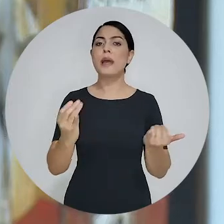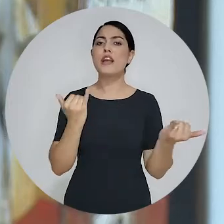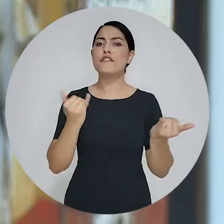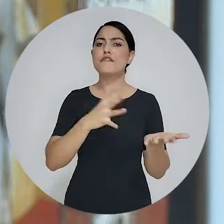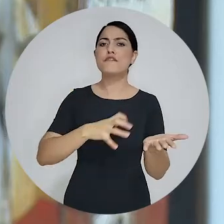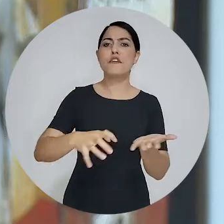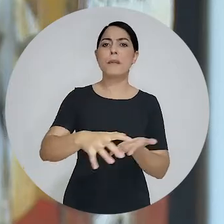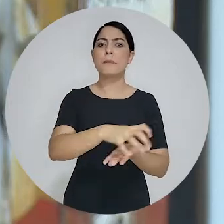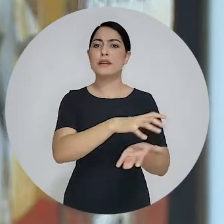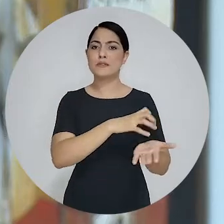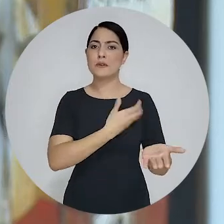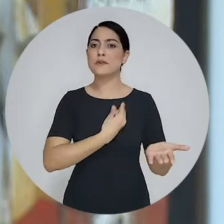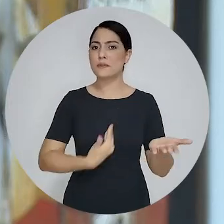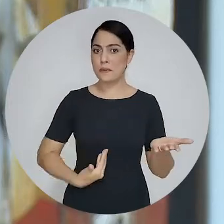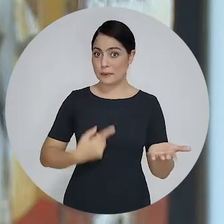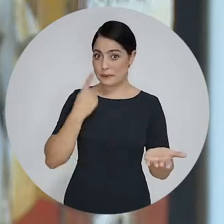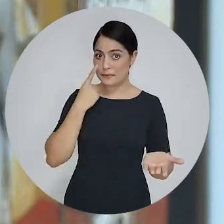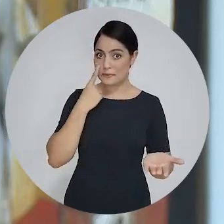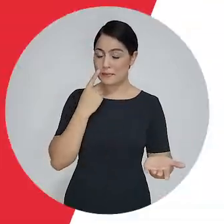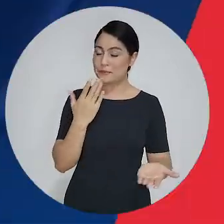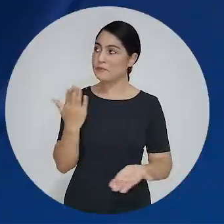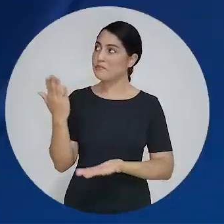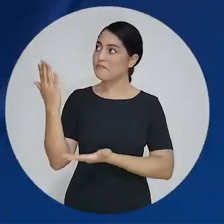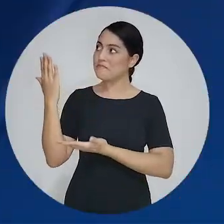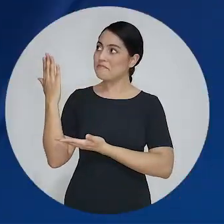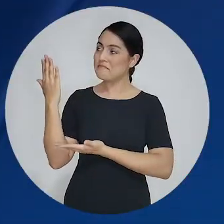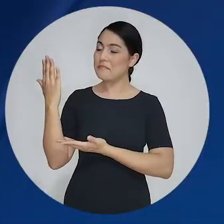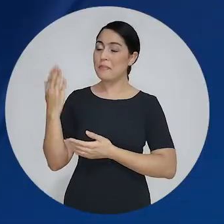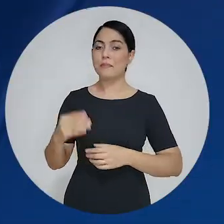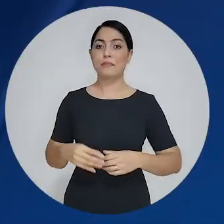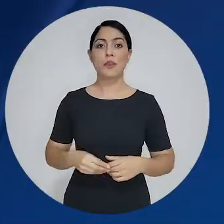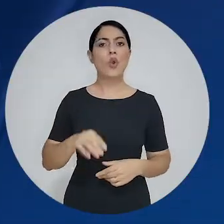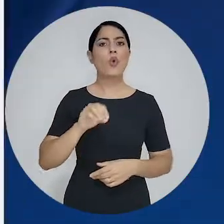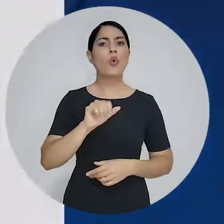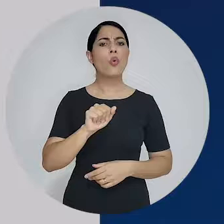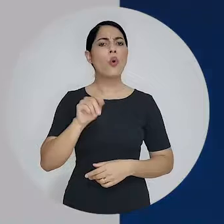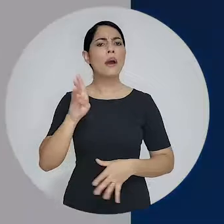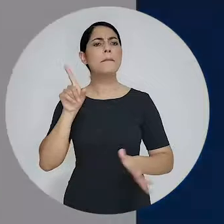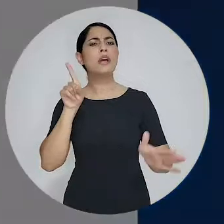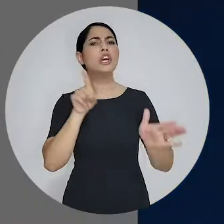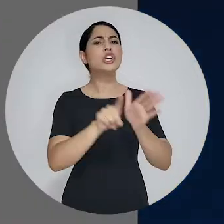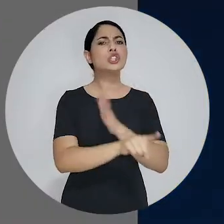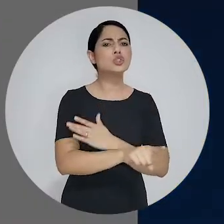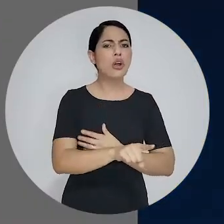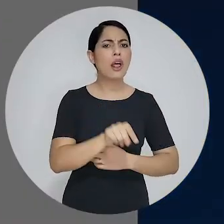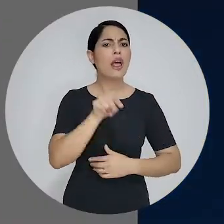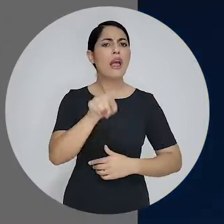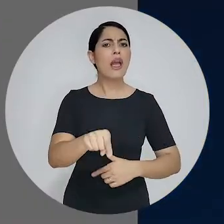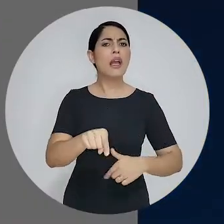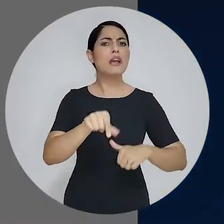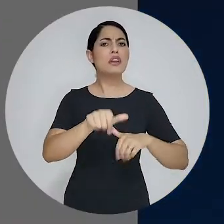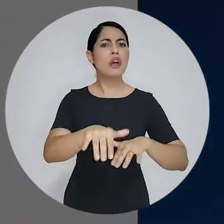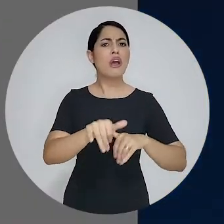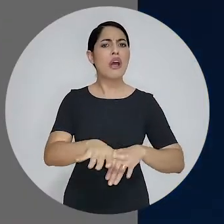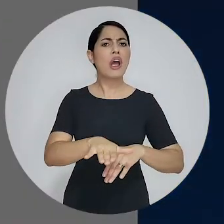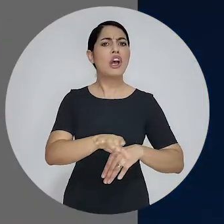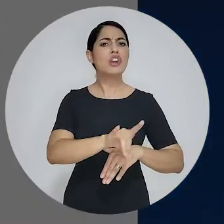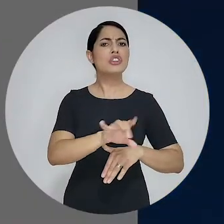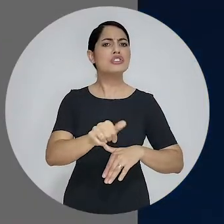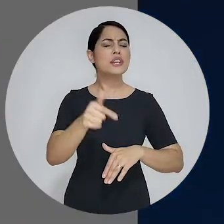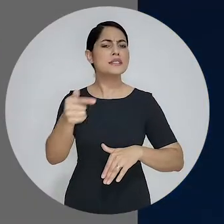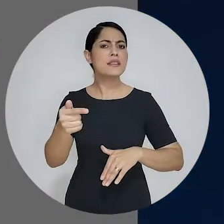Acesso às Informações Públicas. No requerimento, a OAB questiona quantos desses